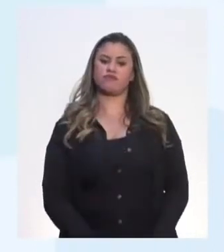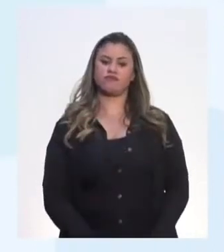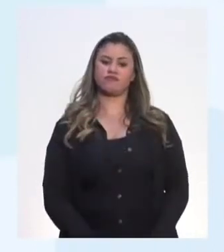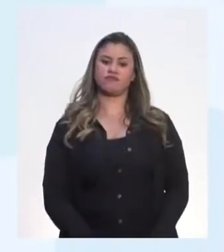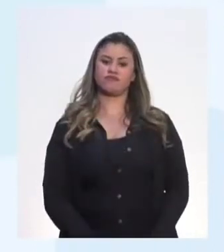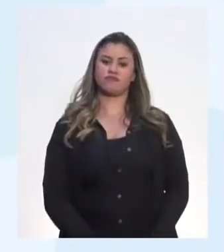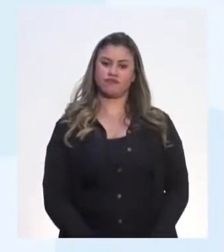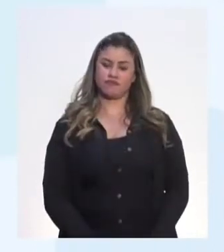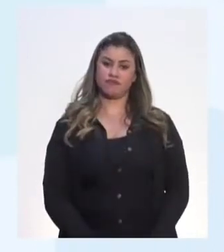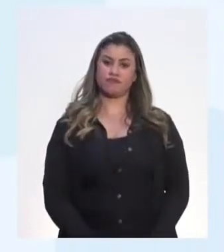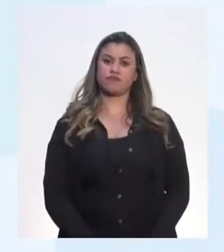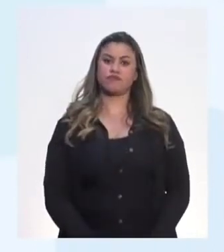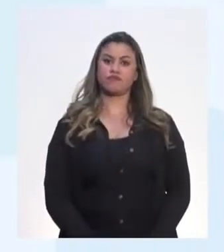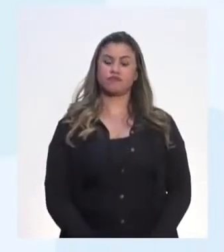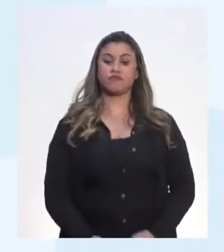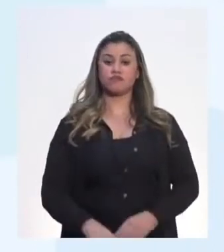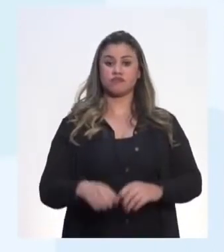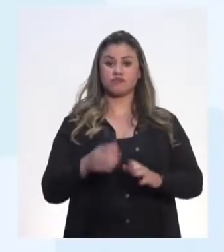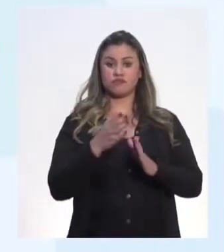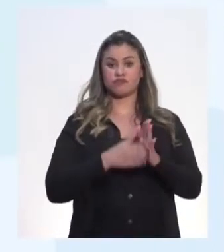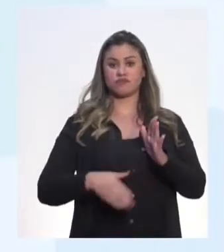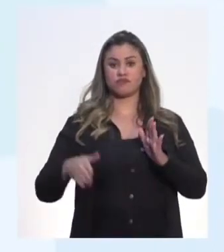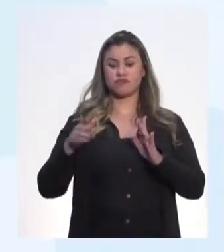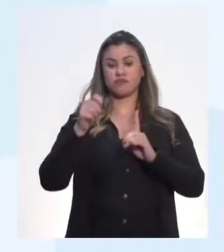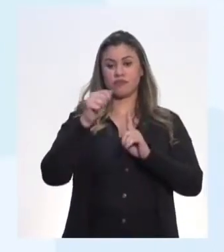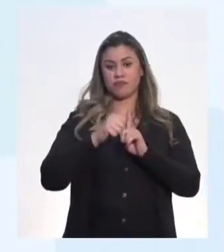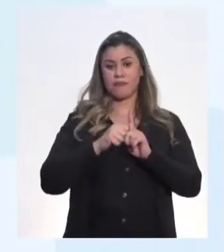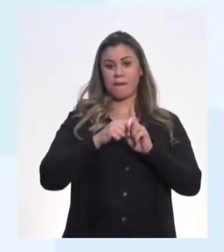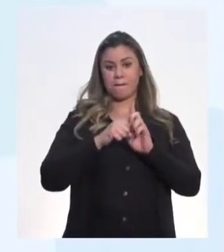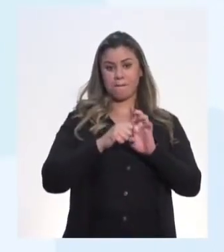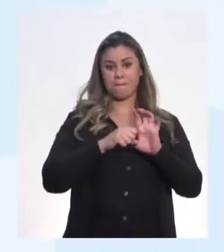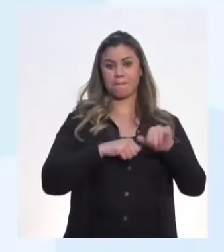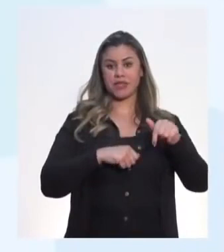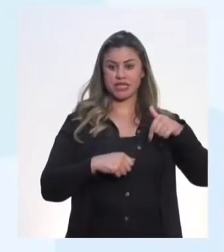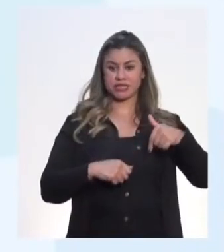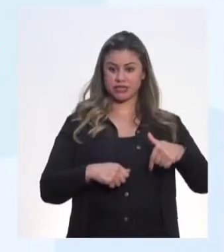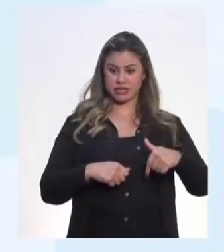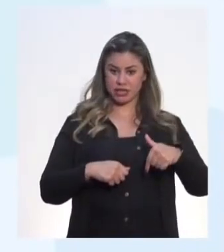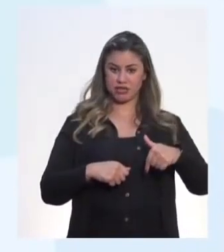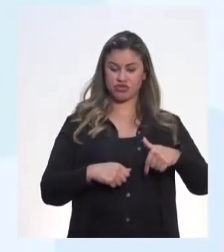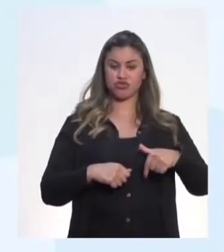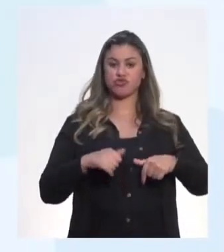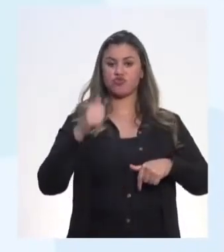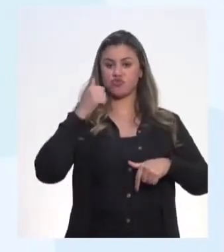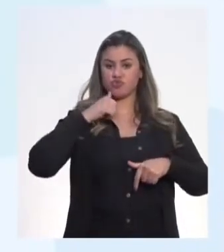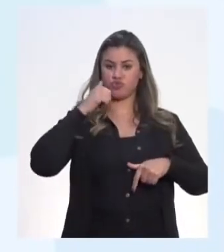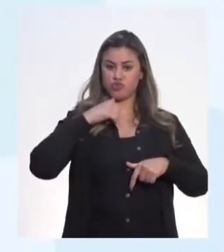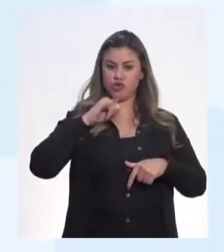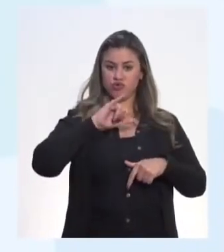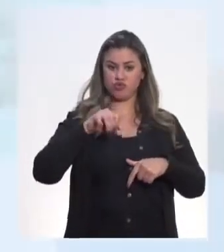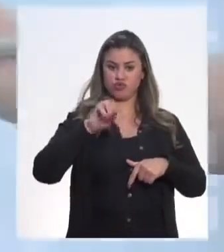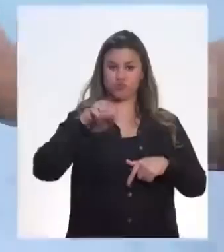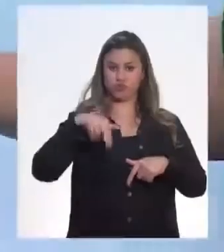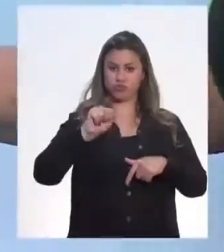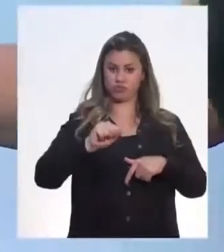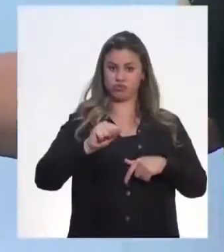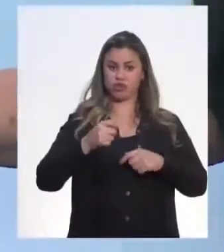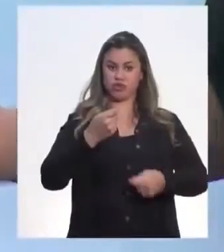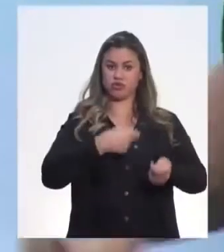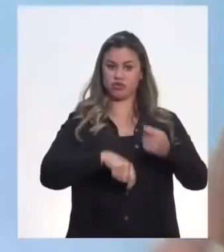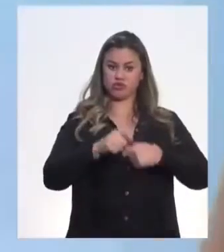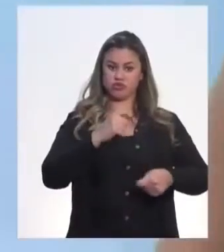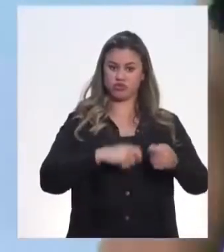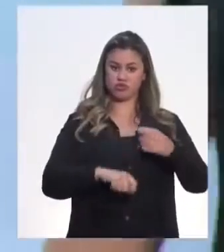sete primeiros meses a Joana economizou em